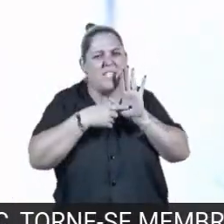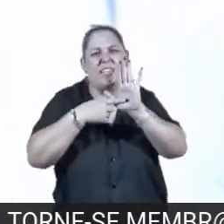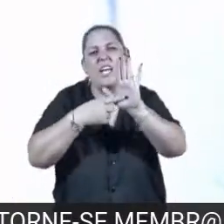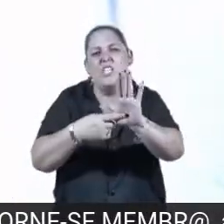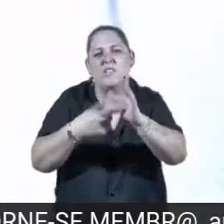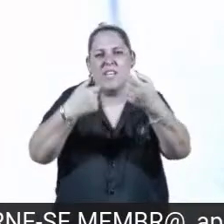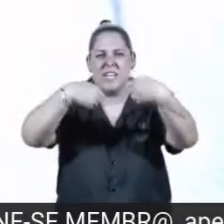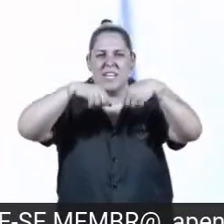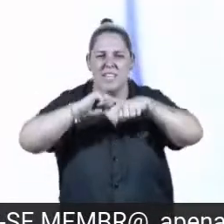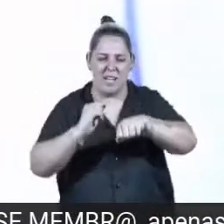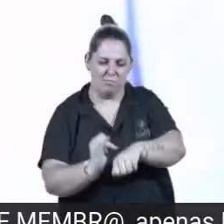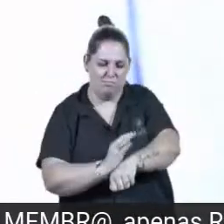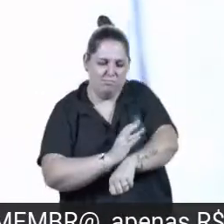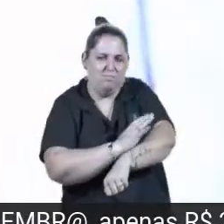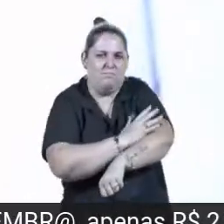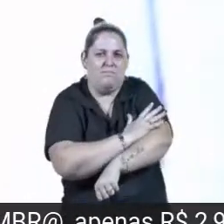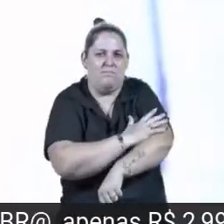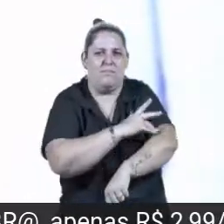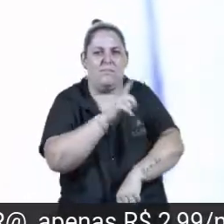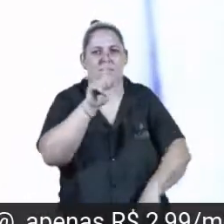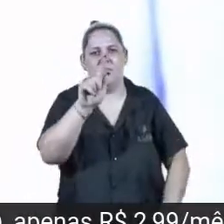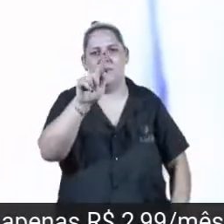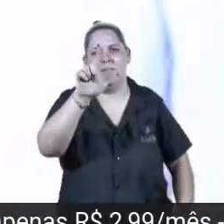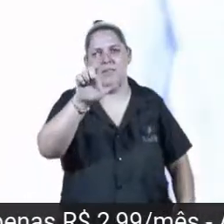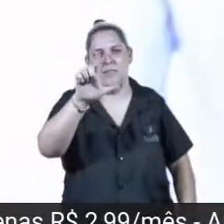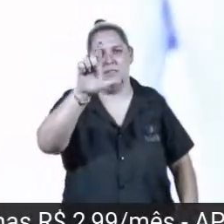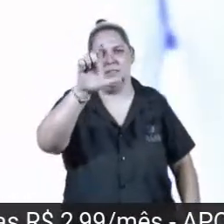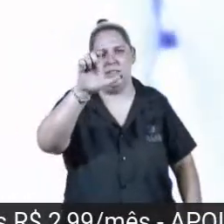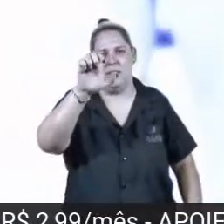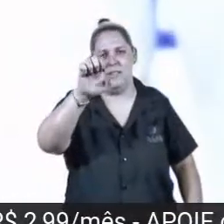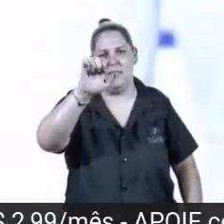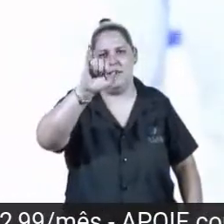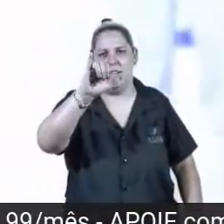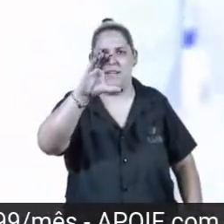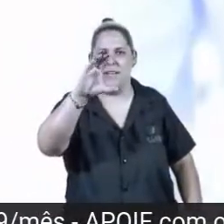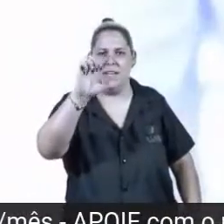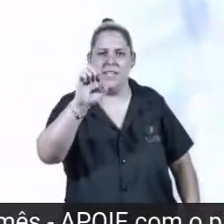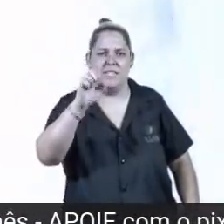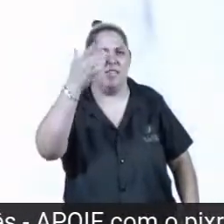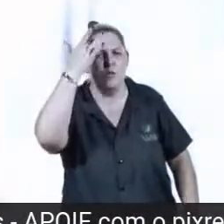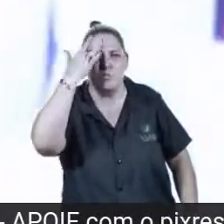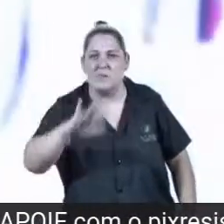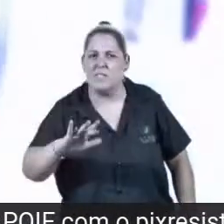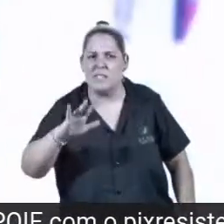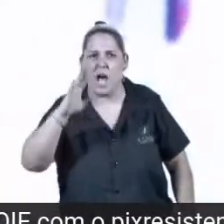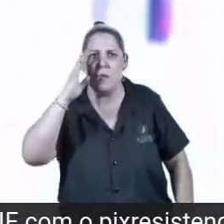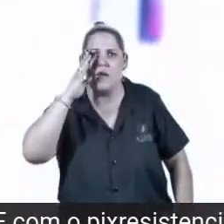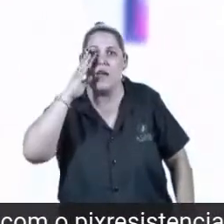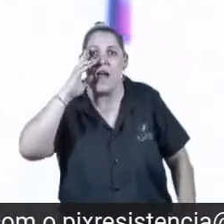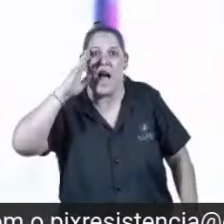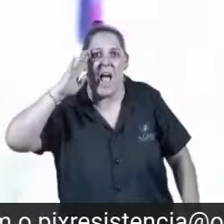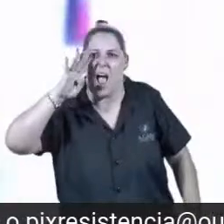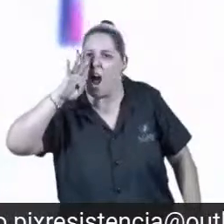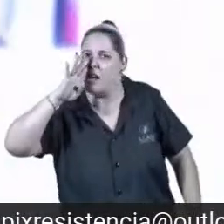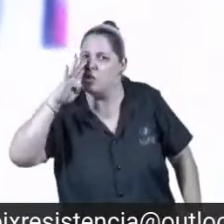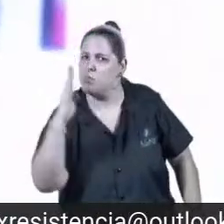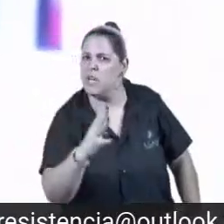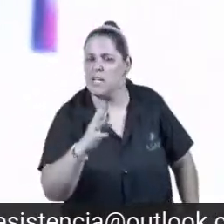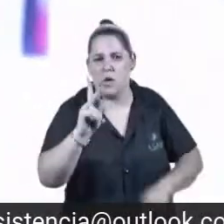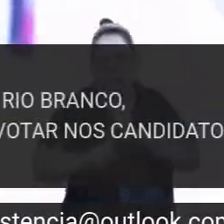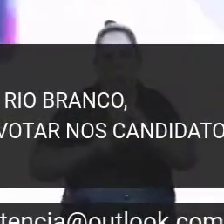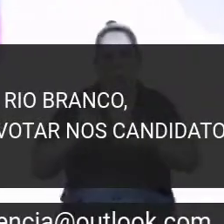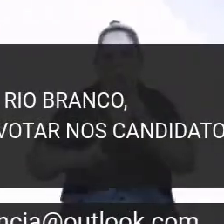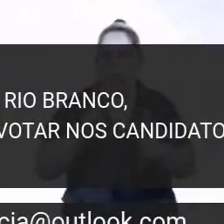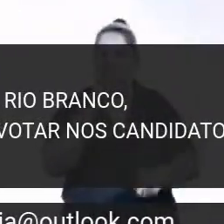nos traz tanta inspiração. Presidenta Gleisi, você não sabe a admiração que o povo capixaba e o povo brasileiro tem